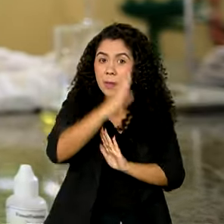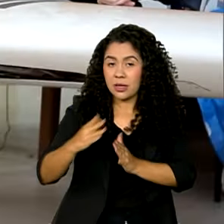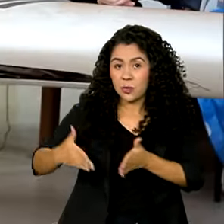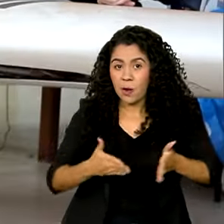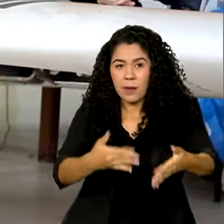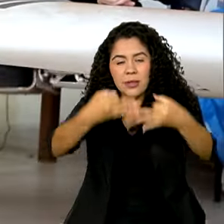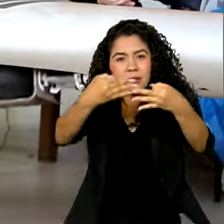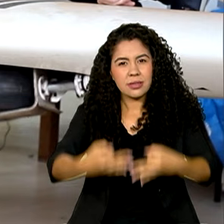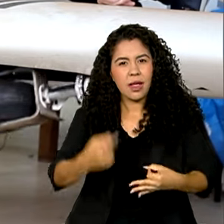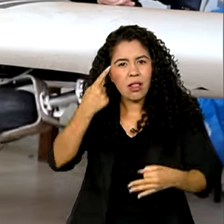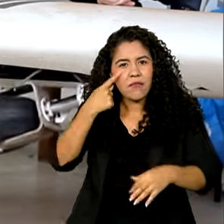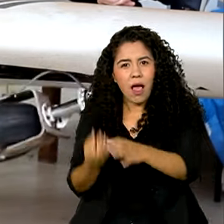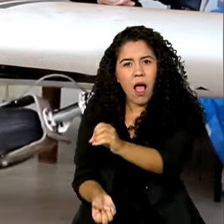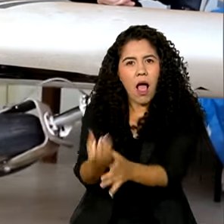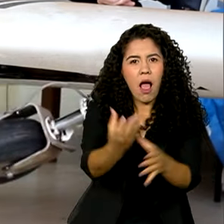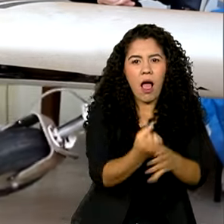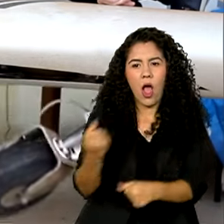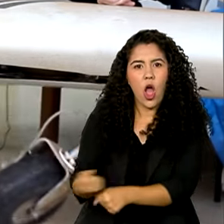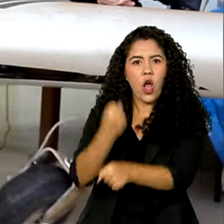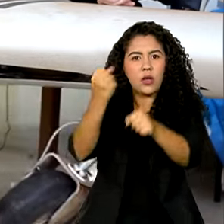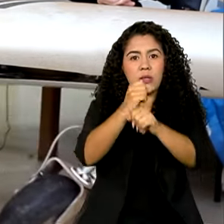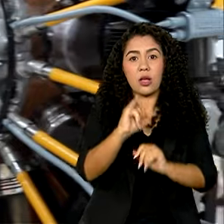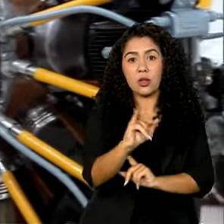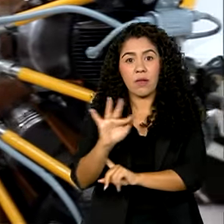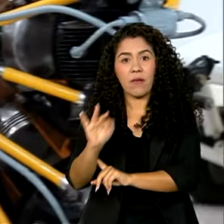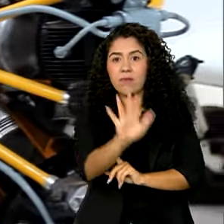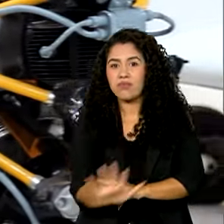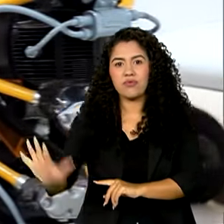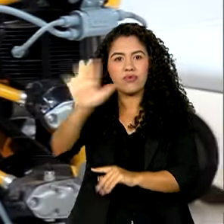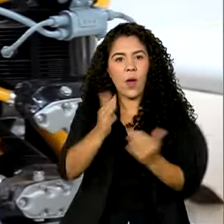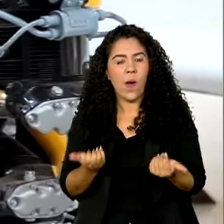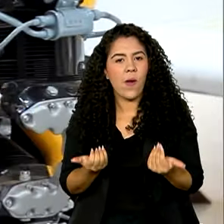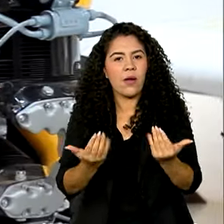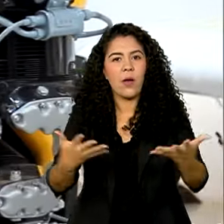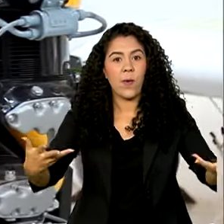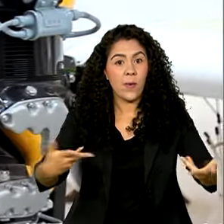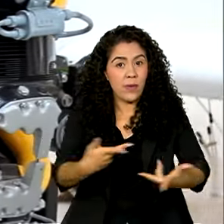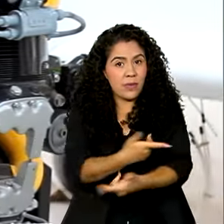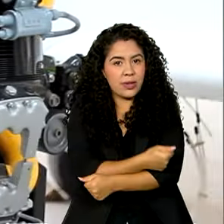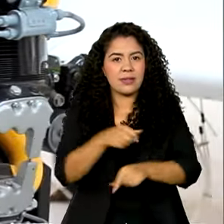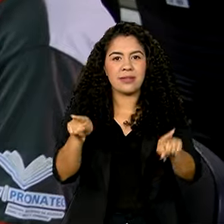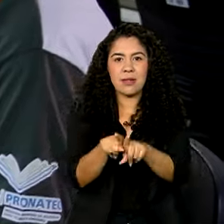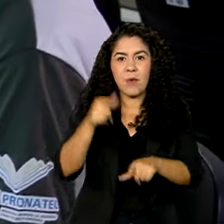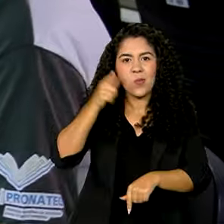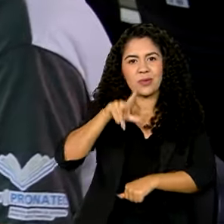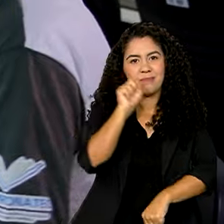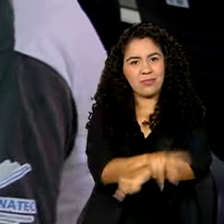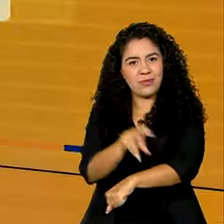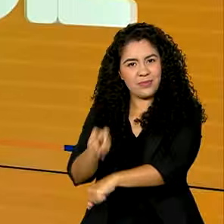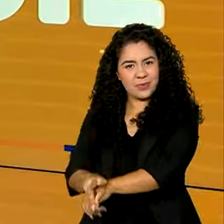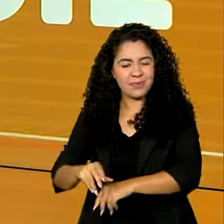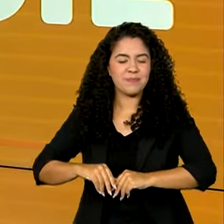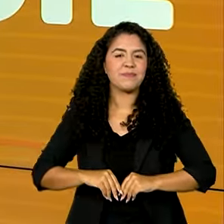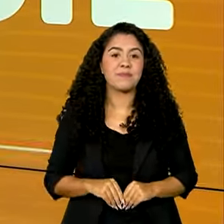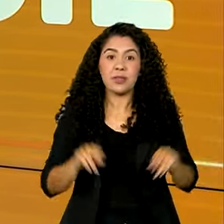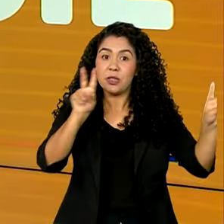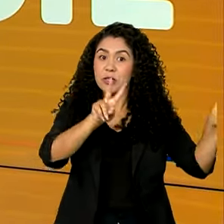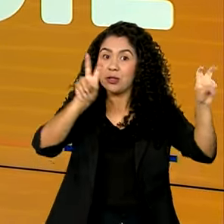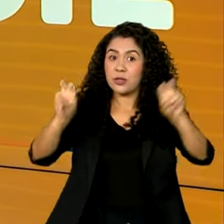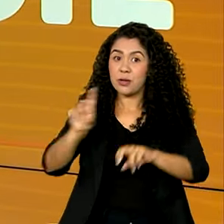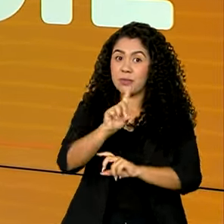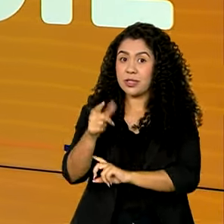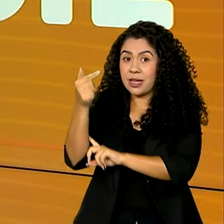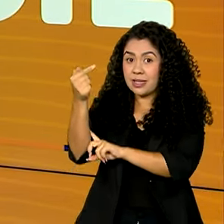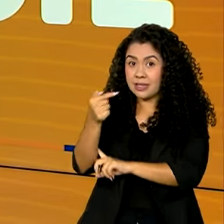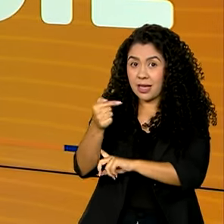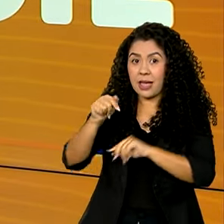que a expansão de institutos federais garante oportunidade de qualificação e chance de emprego. O 7 de setembro